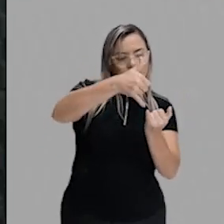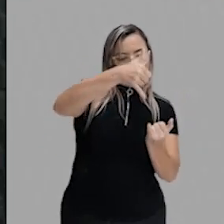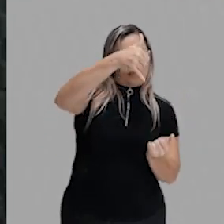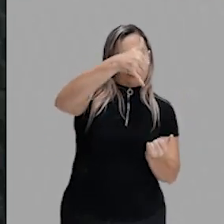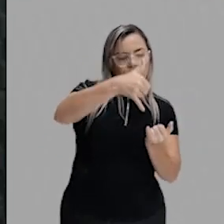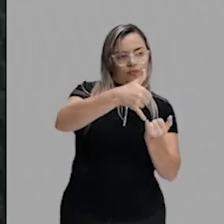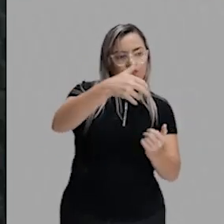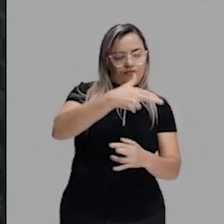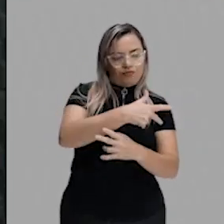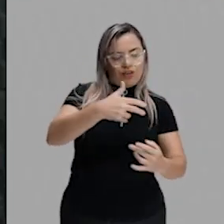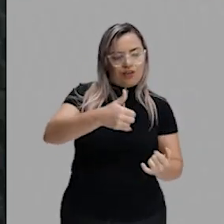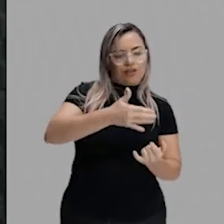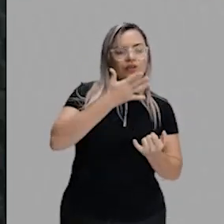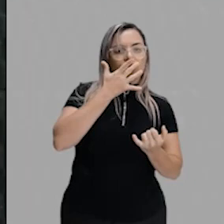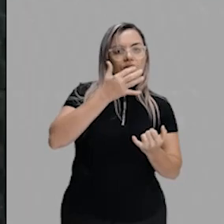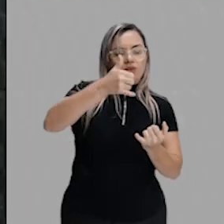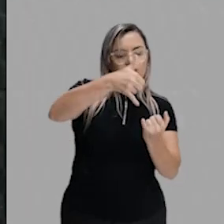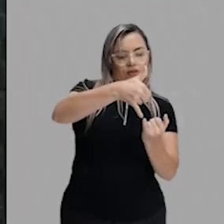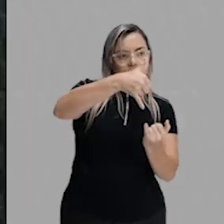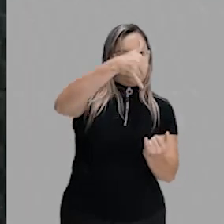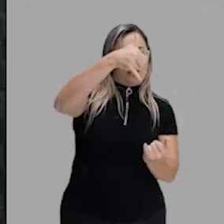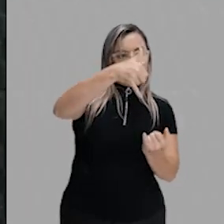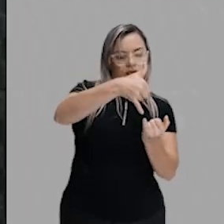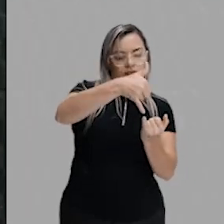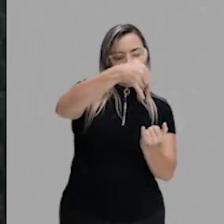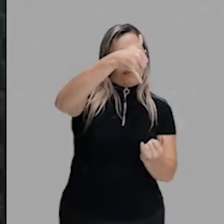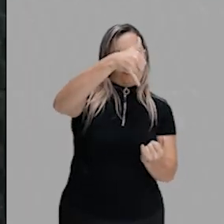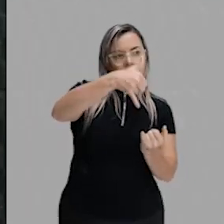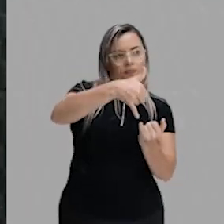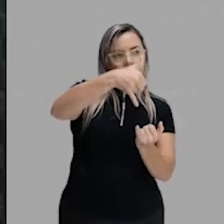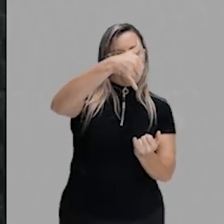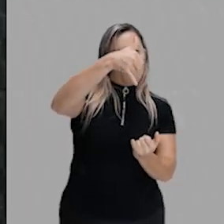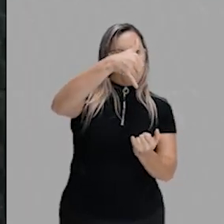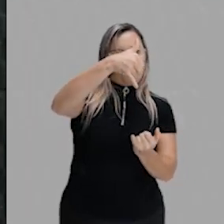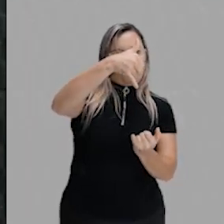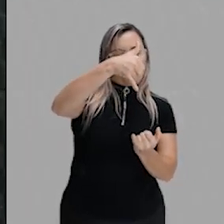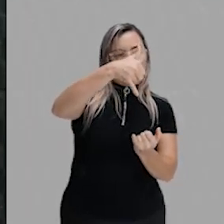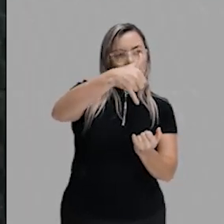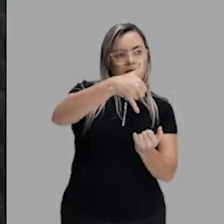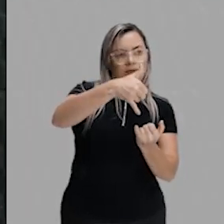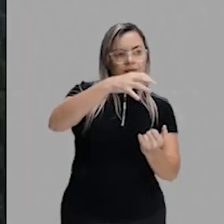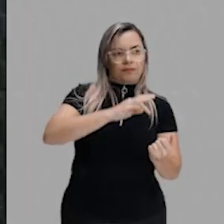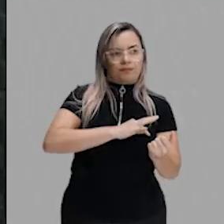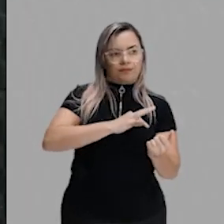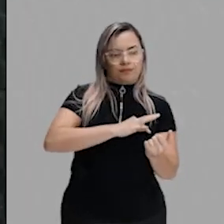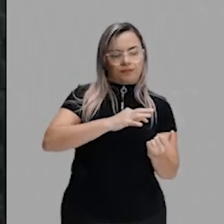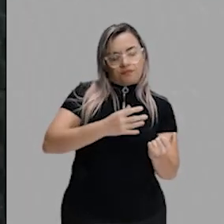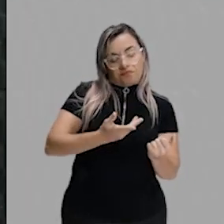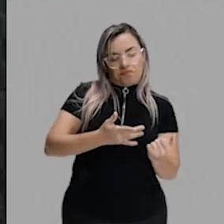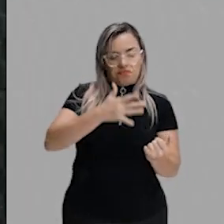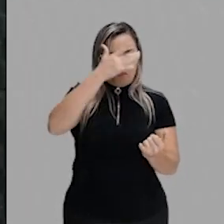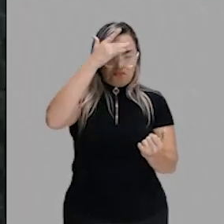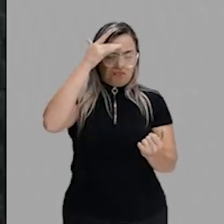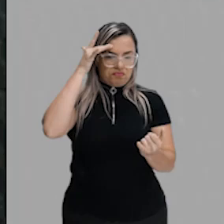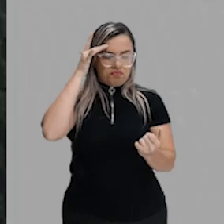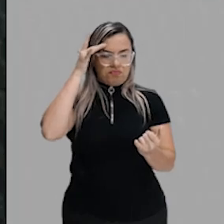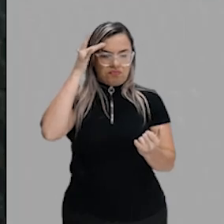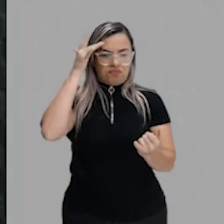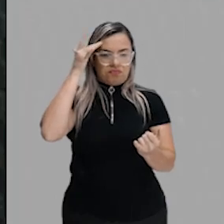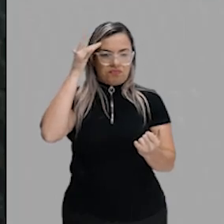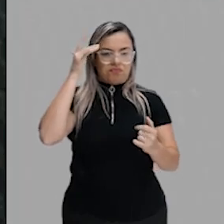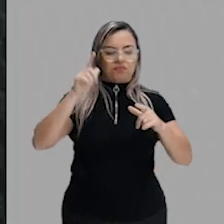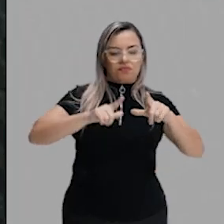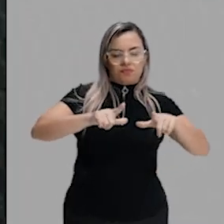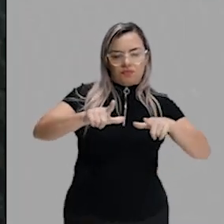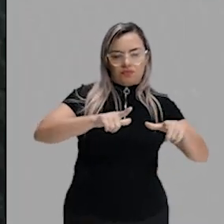ok? Esses fiozinhos coloridos, certo? Ali o técnico, né, ou a pessoa que estiver trabalhando